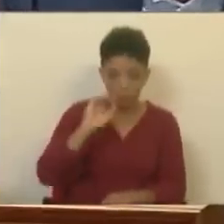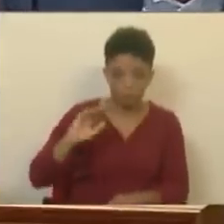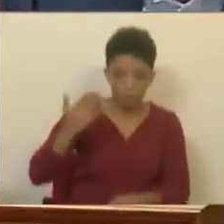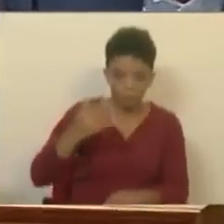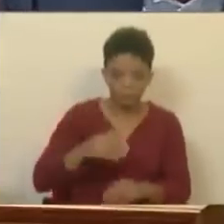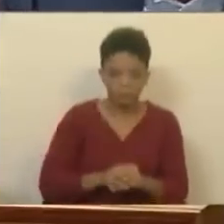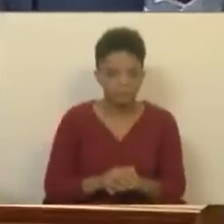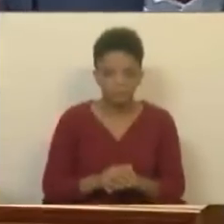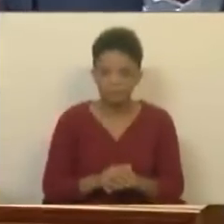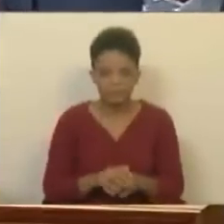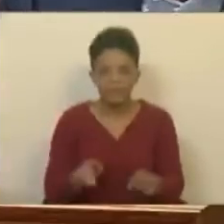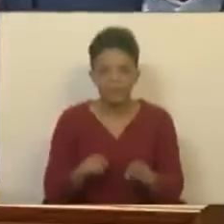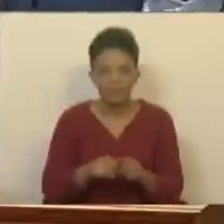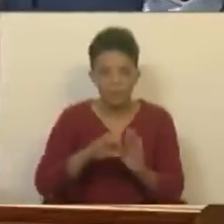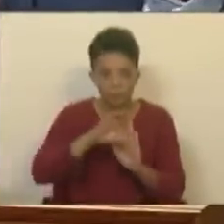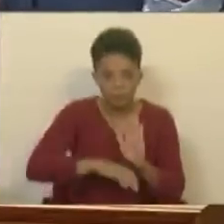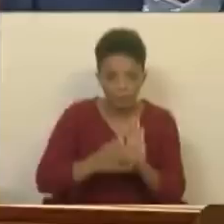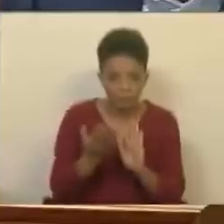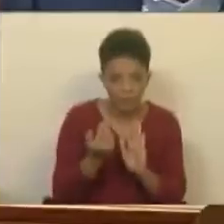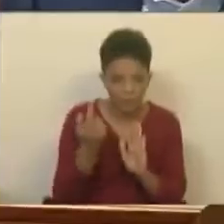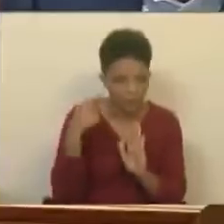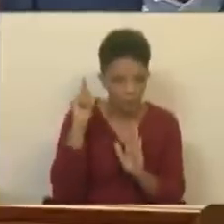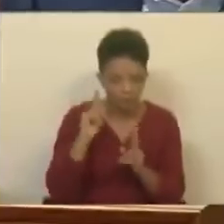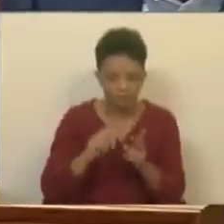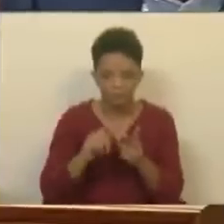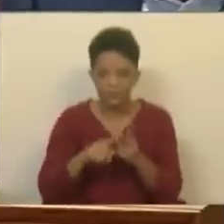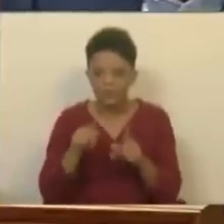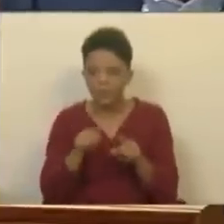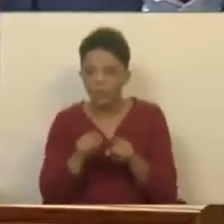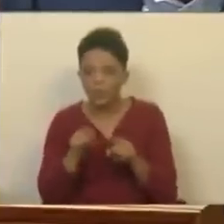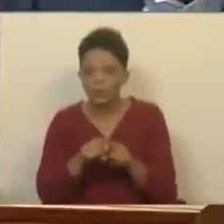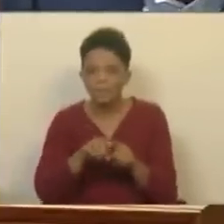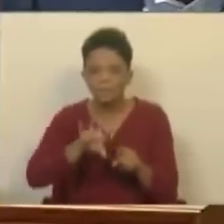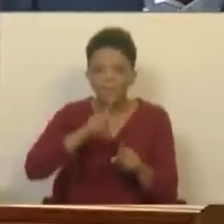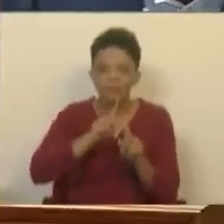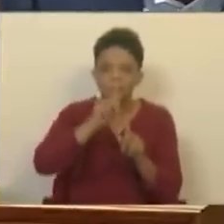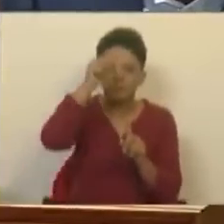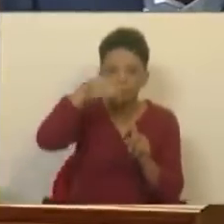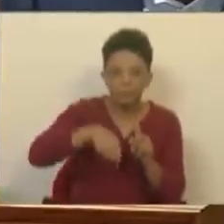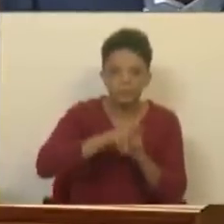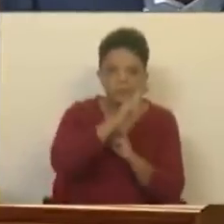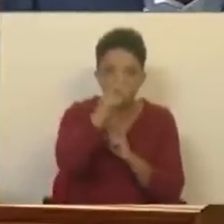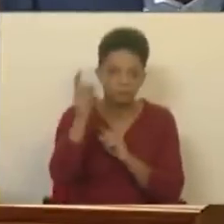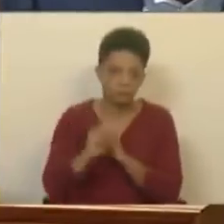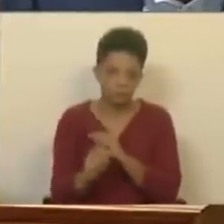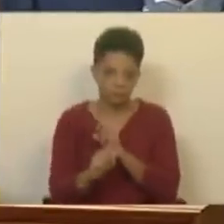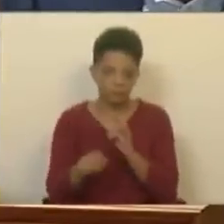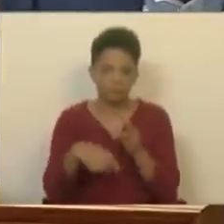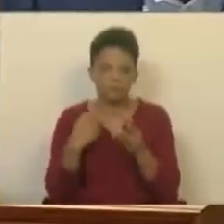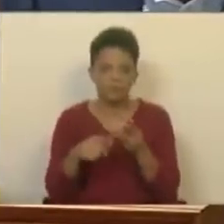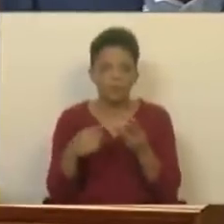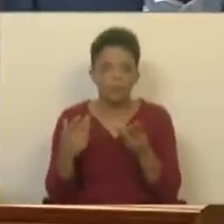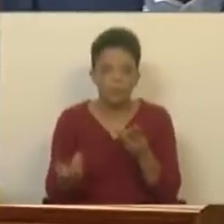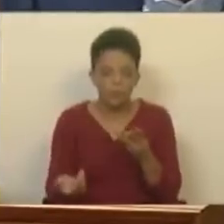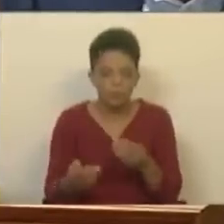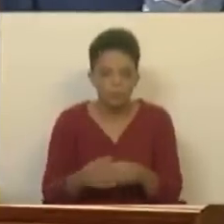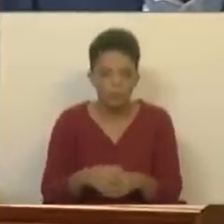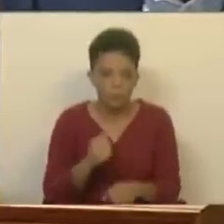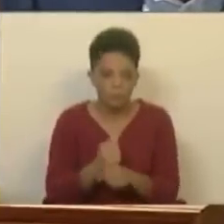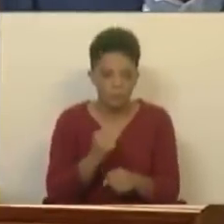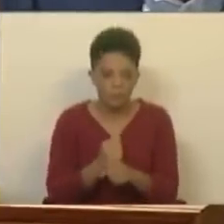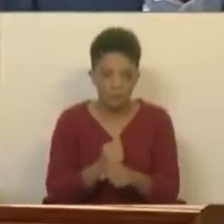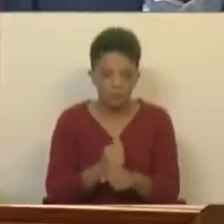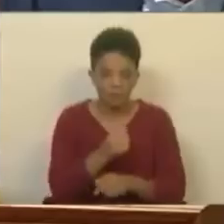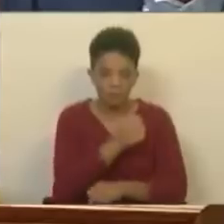ministro não é convinculos precários não é dar aquela correria era o país norte-açu não é que são portanto encargos